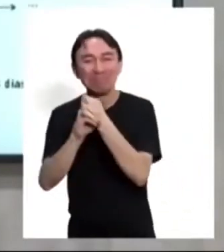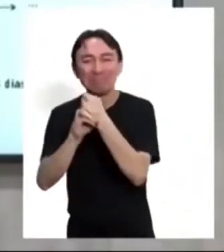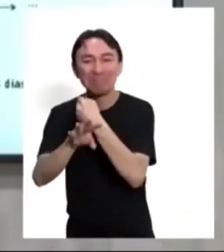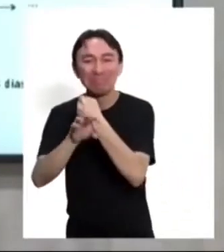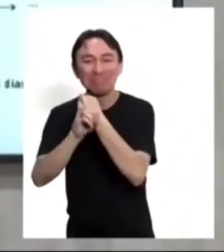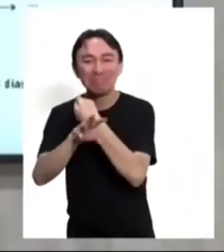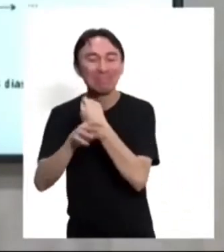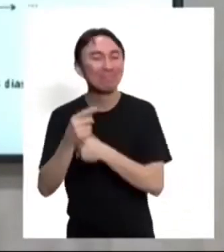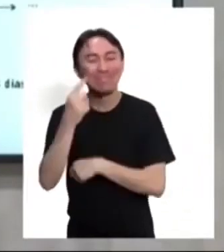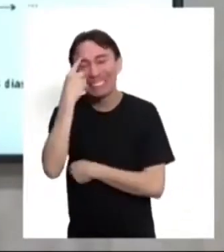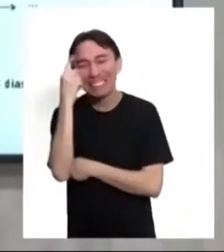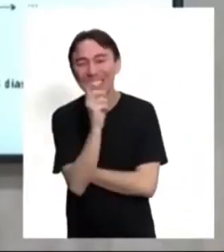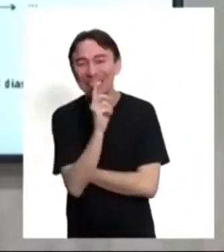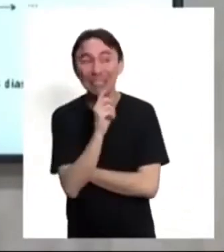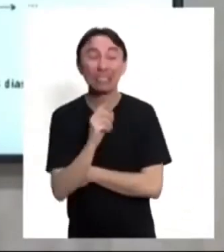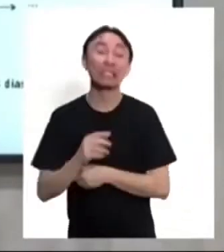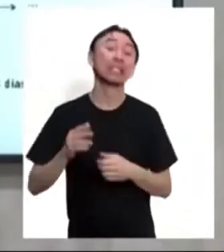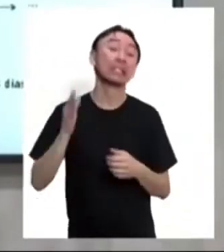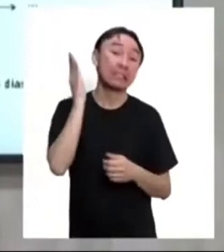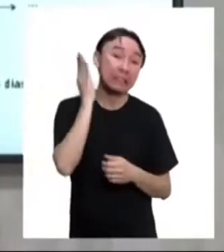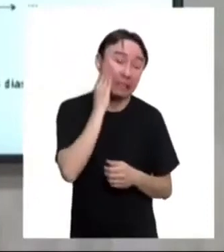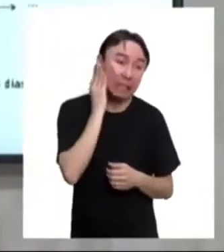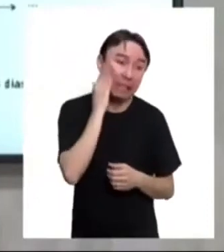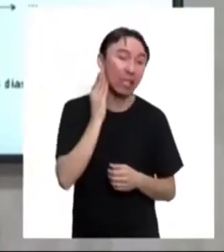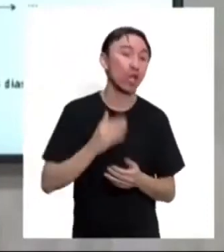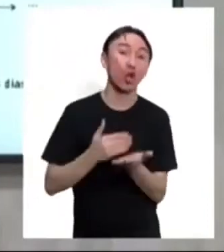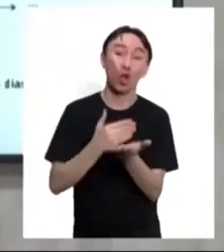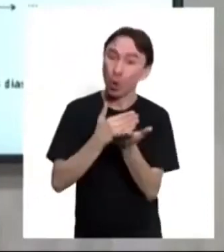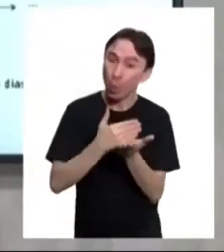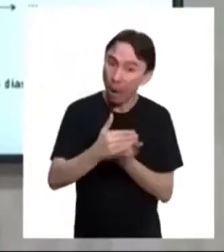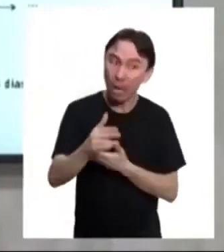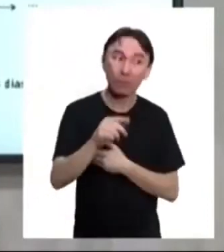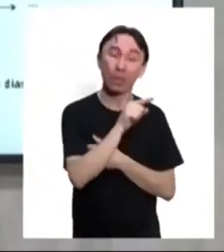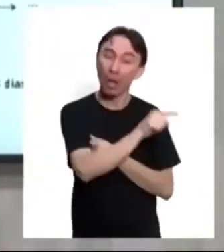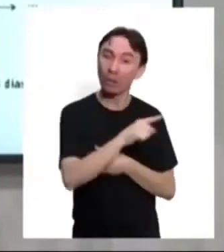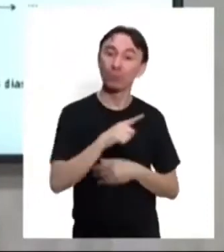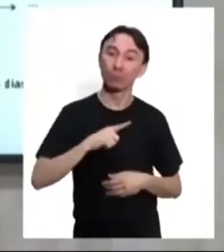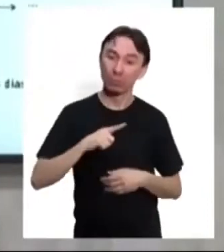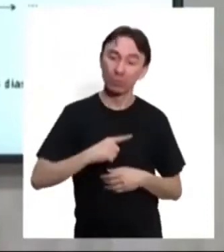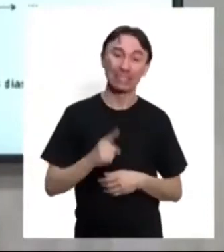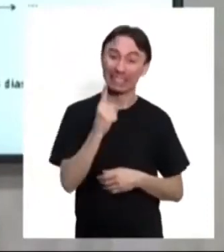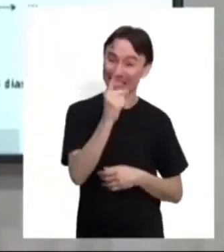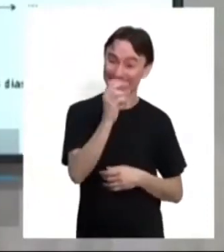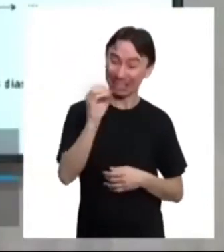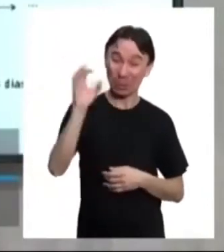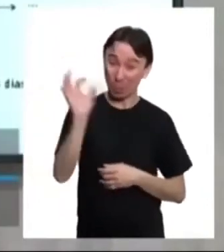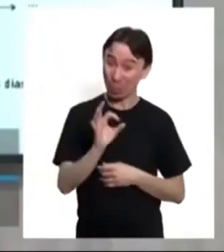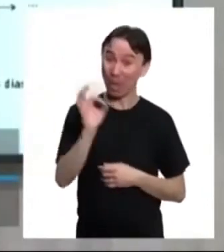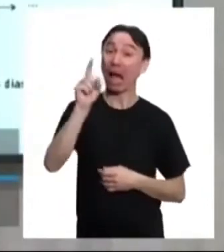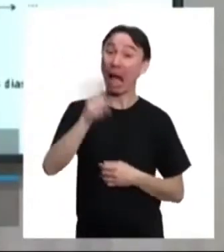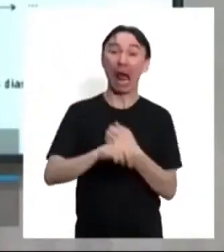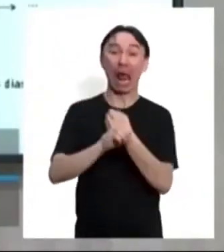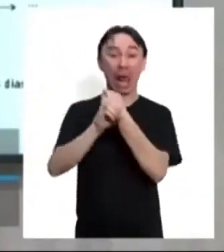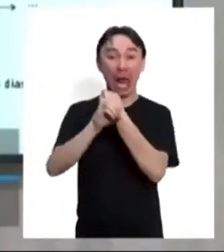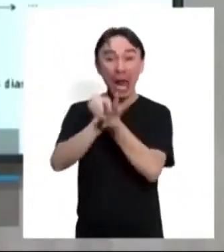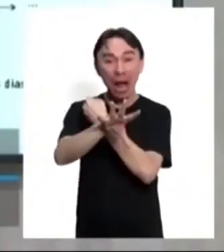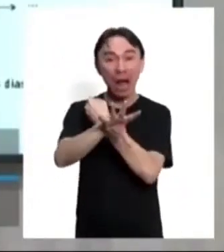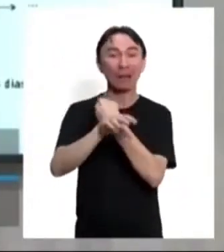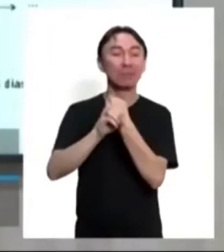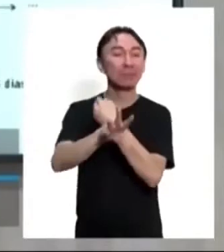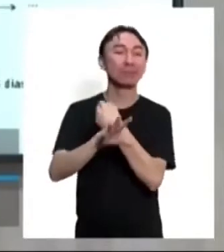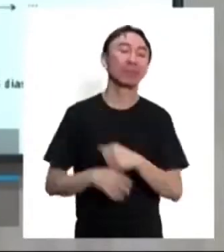que no começo daquela usina, 100% daquele material é radioativo. Passado uma meia-vida, eu só vou